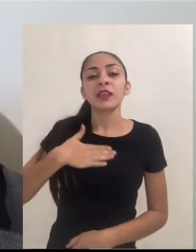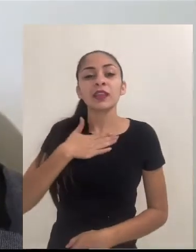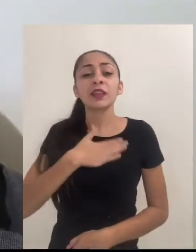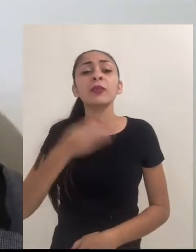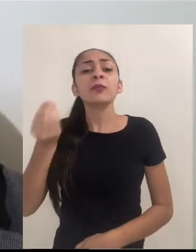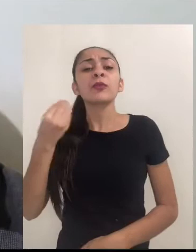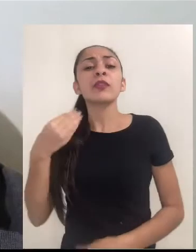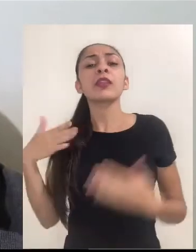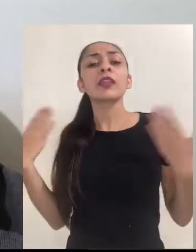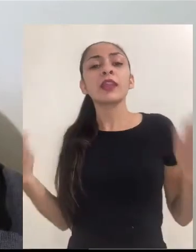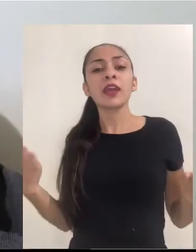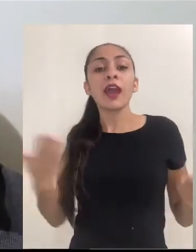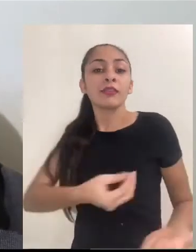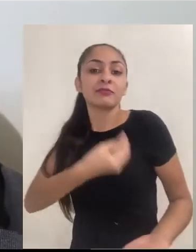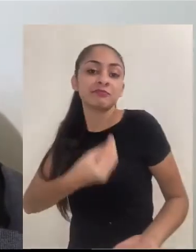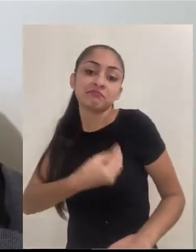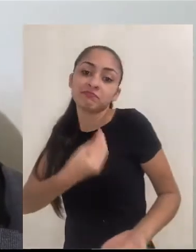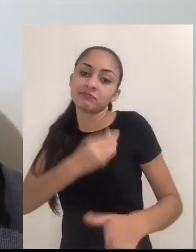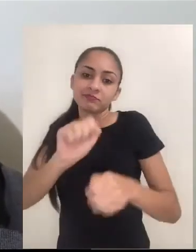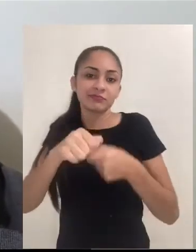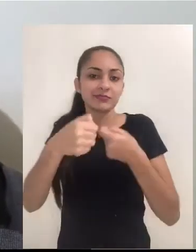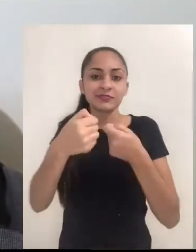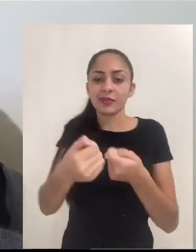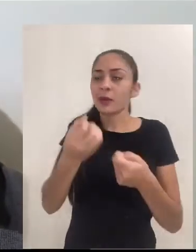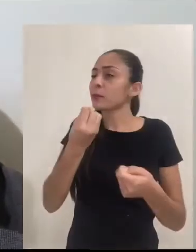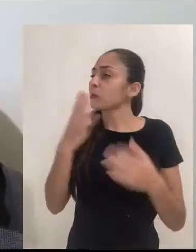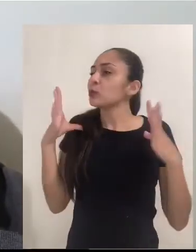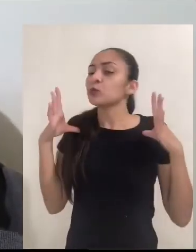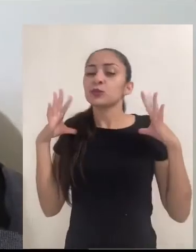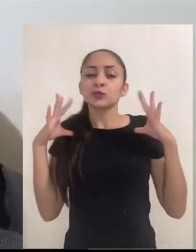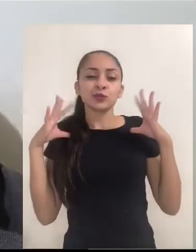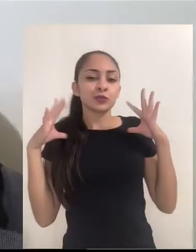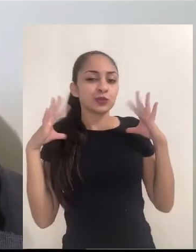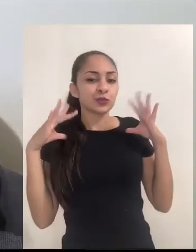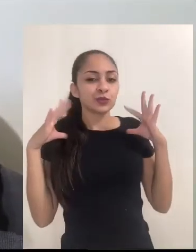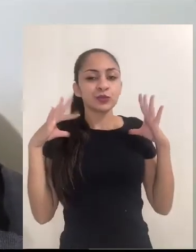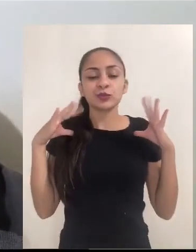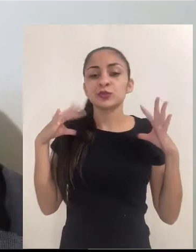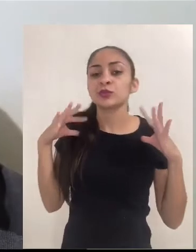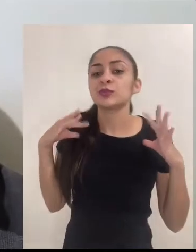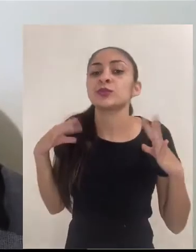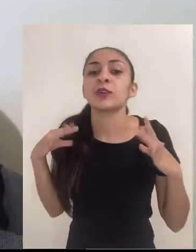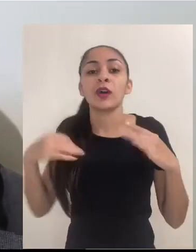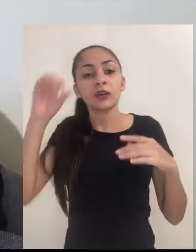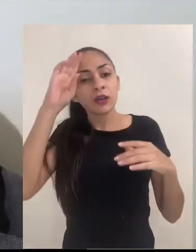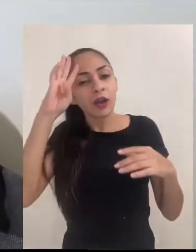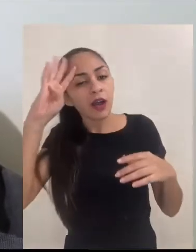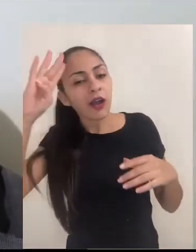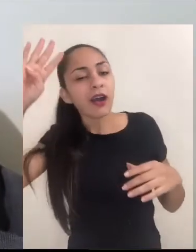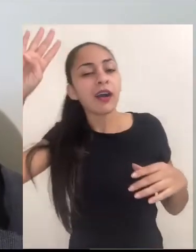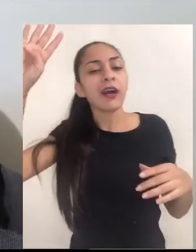aquilo que a vida nos traz. É estar satisfeito quanto aos seus sonhos, quanto àquilo que